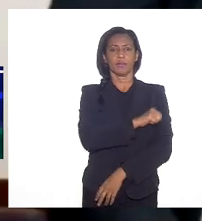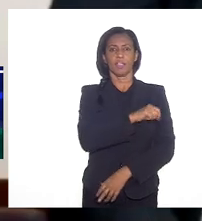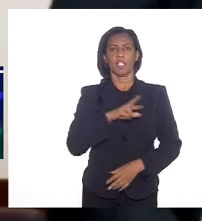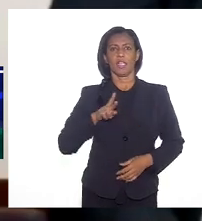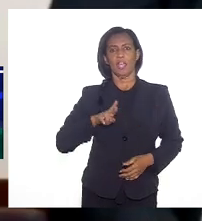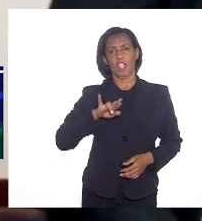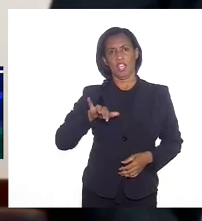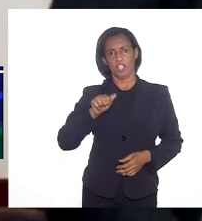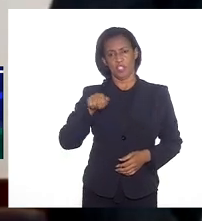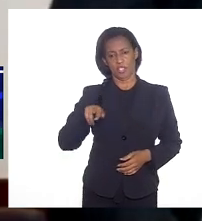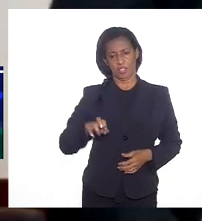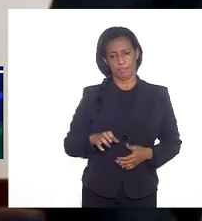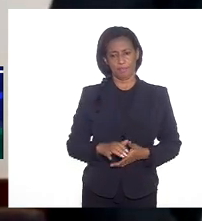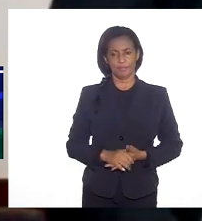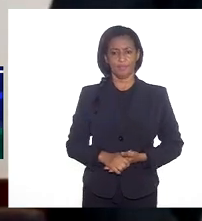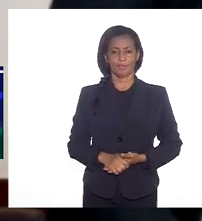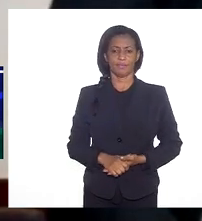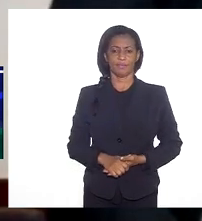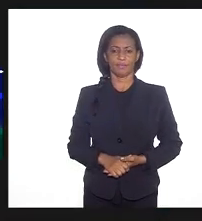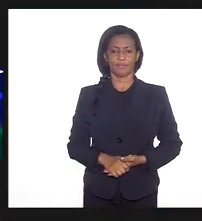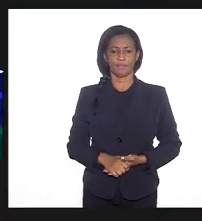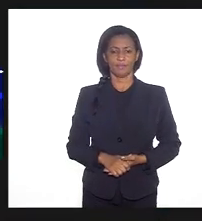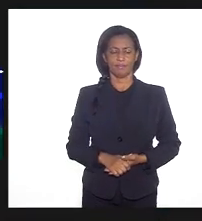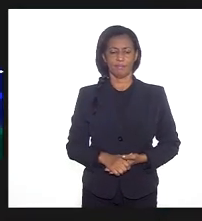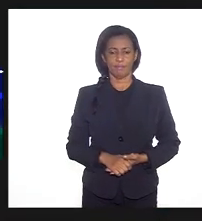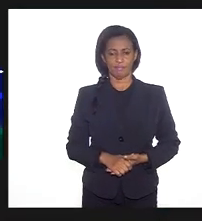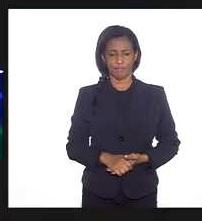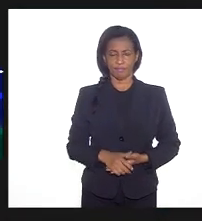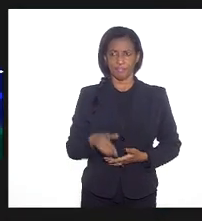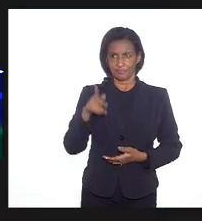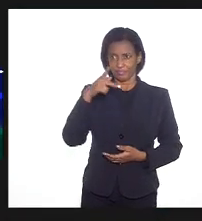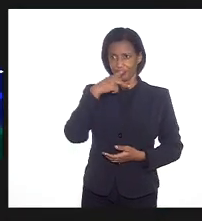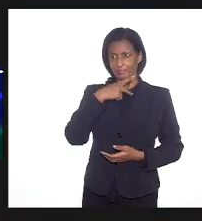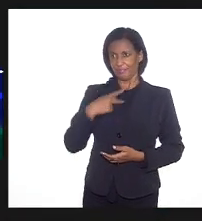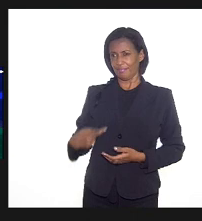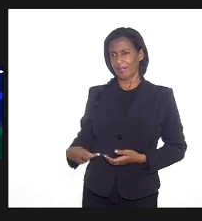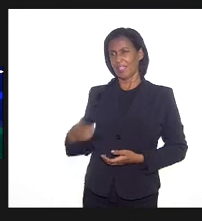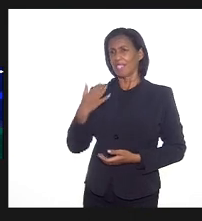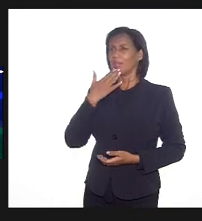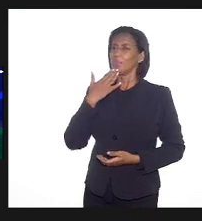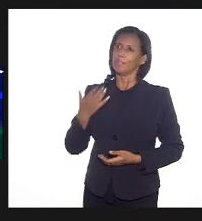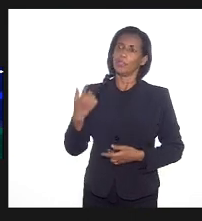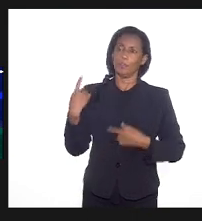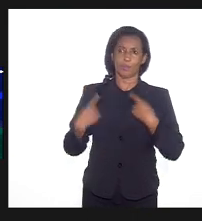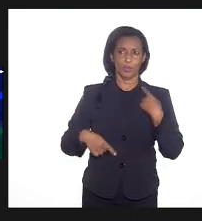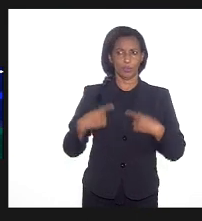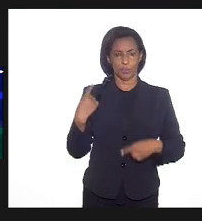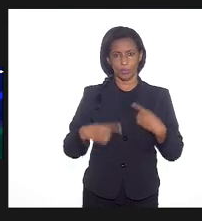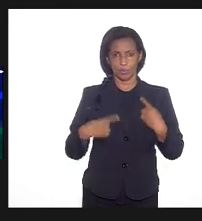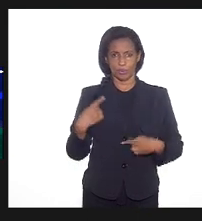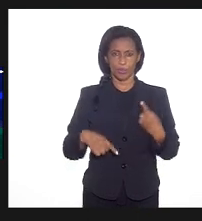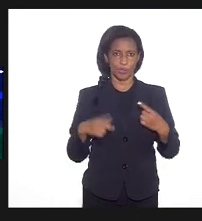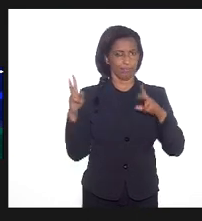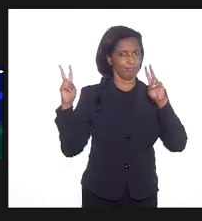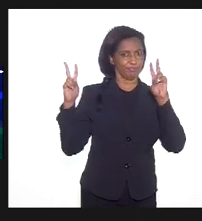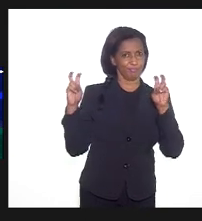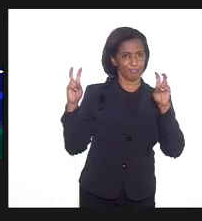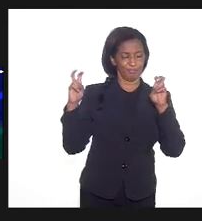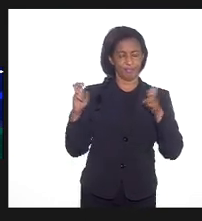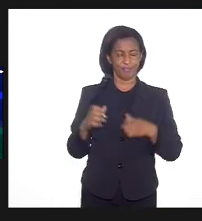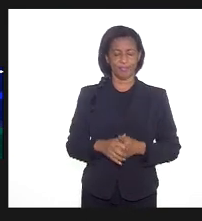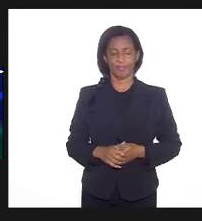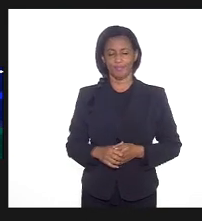favor presidente pedir para discutir esse tema porque é um tema muito